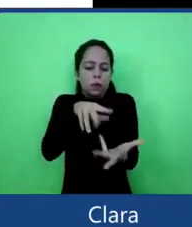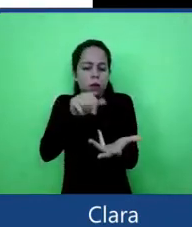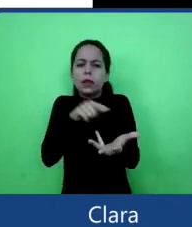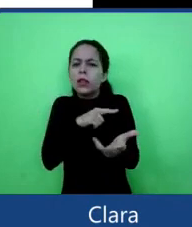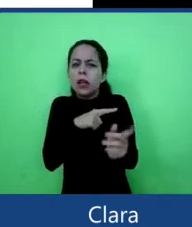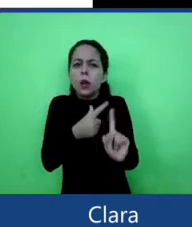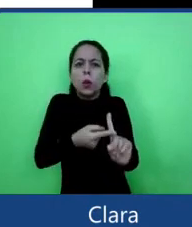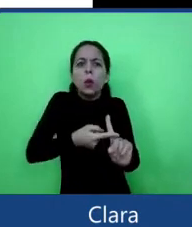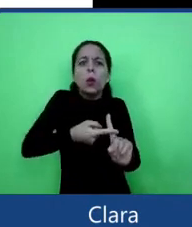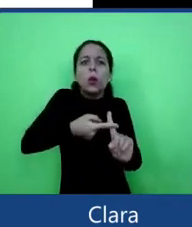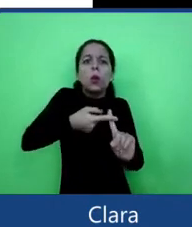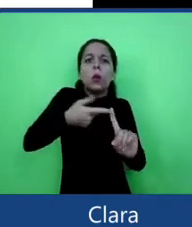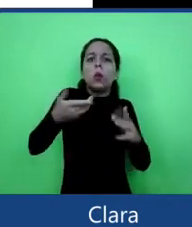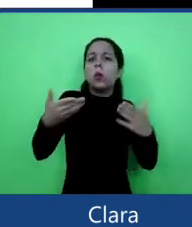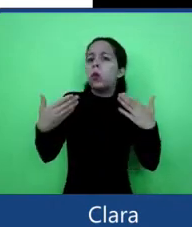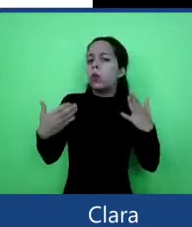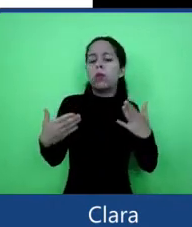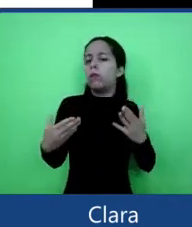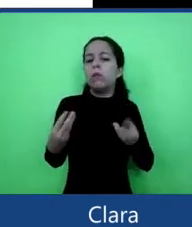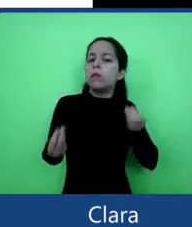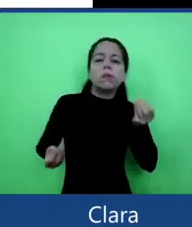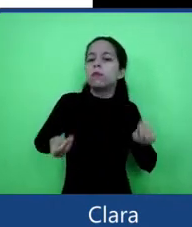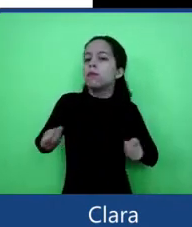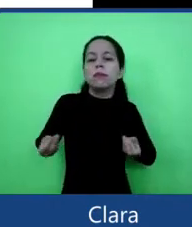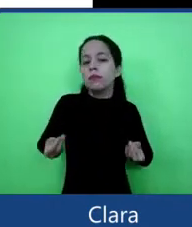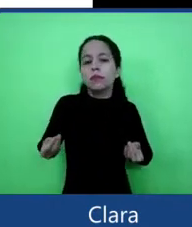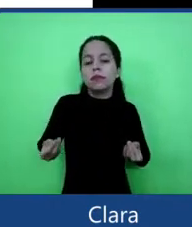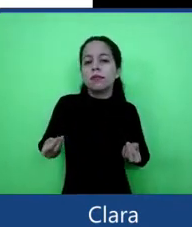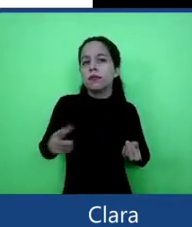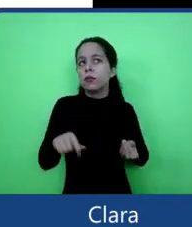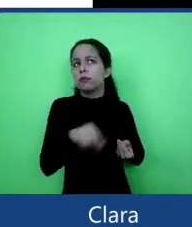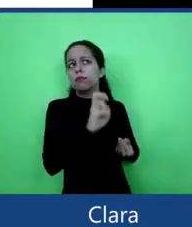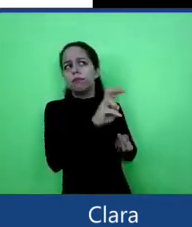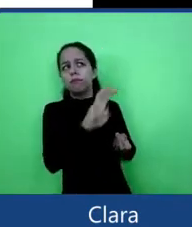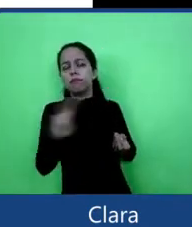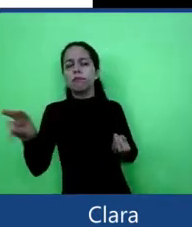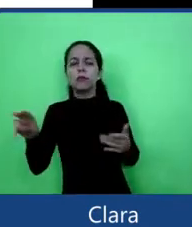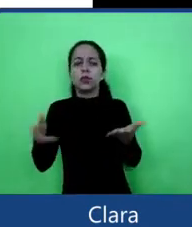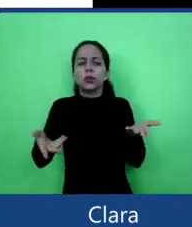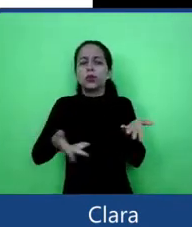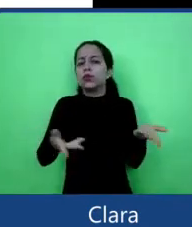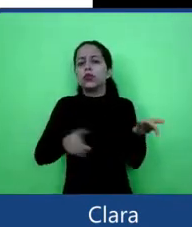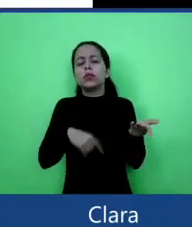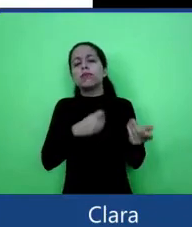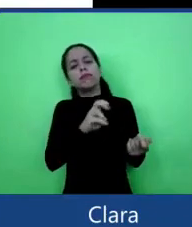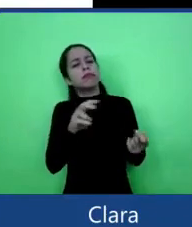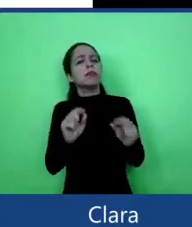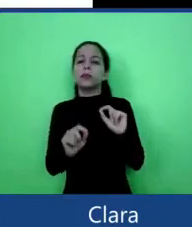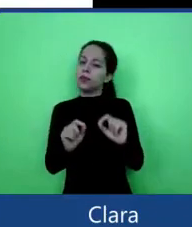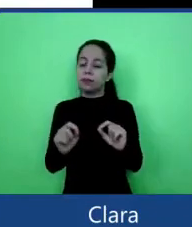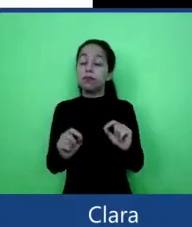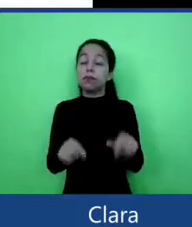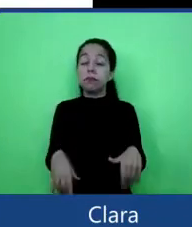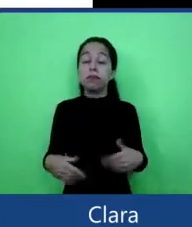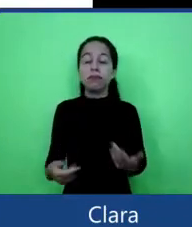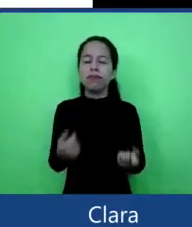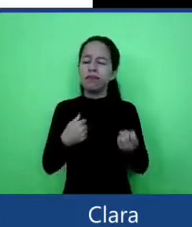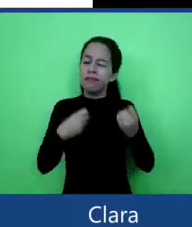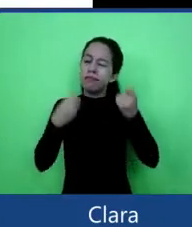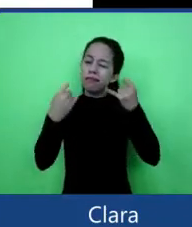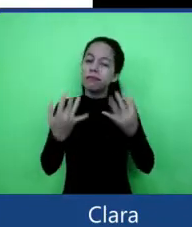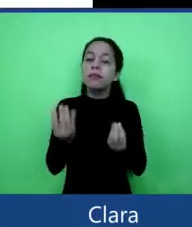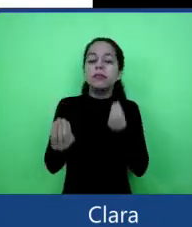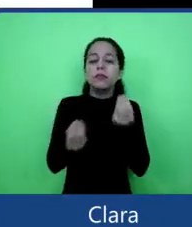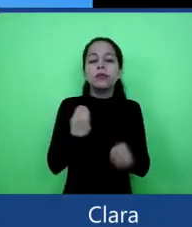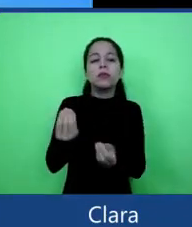né? Como que a gente vê suas manifestações no presente. Eu vou falar sobre emissões de carbono,